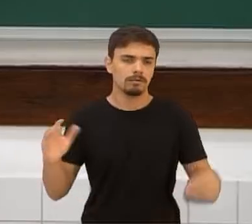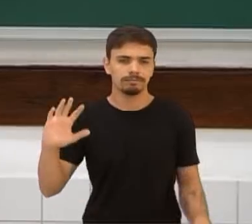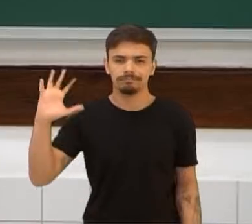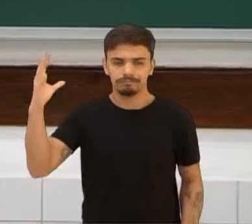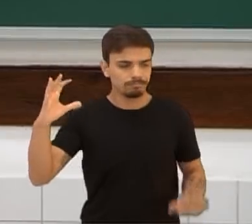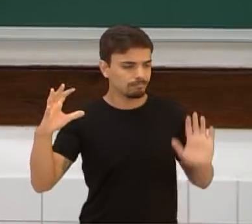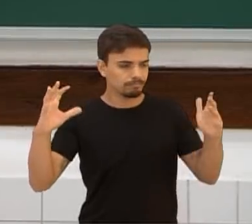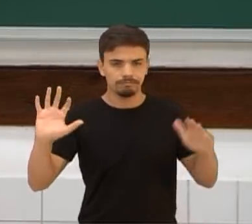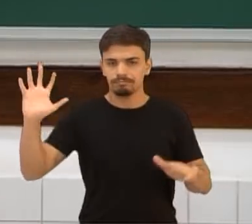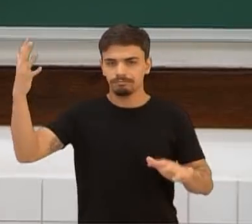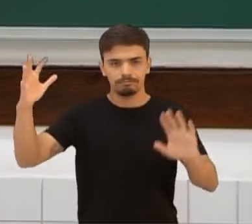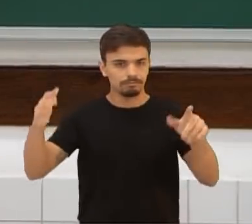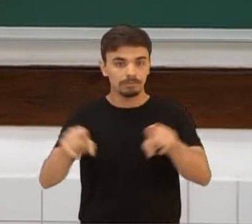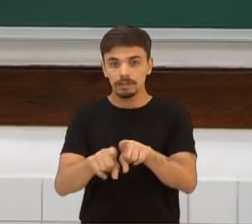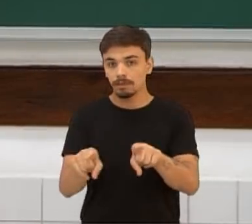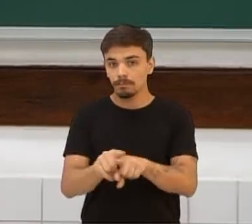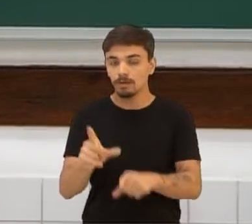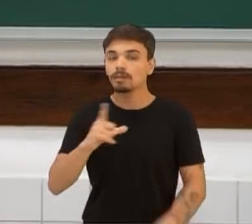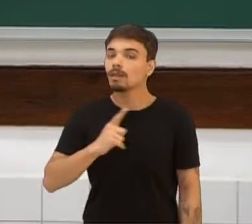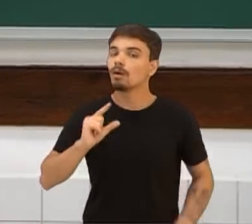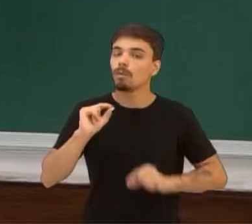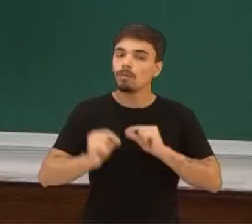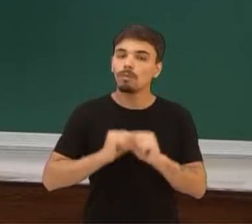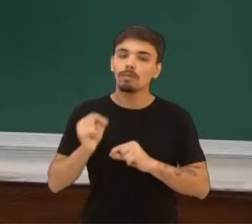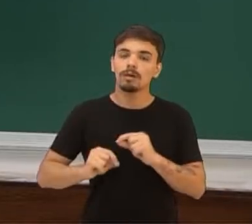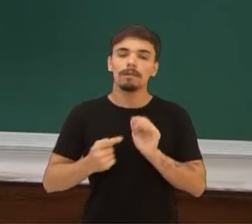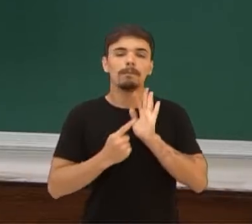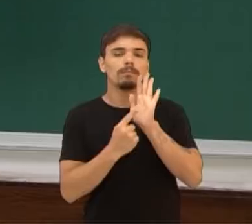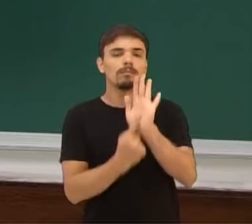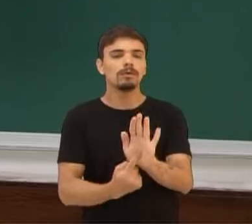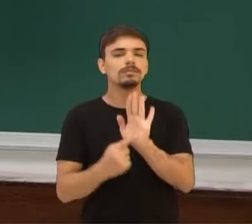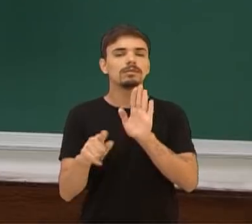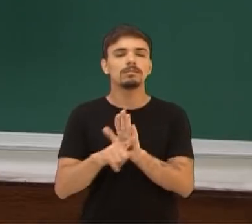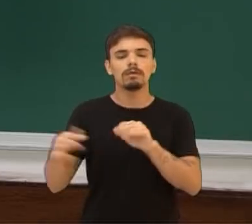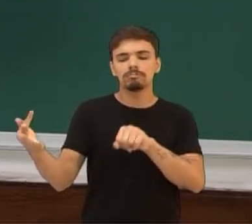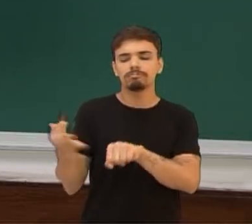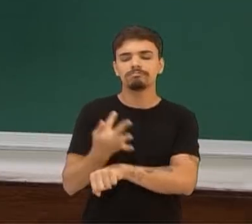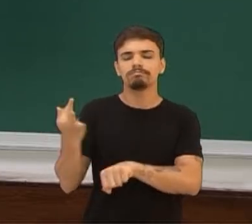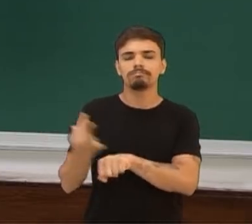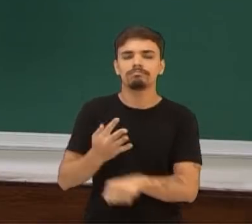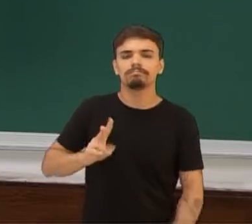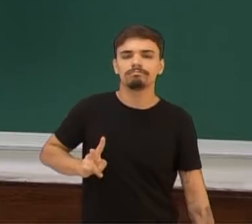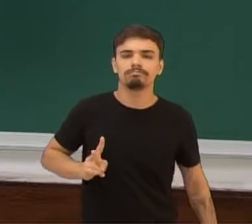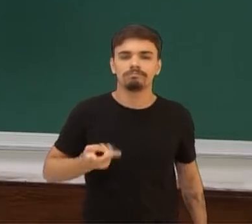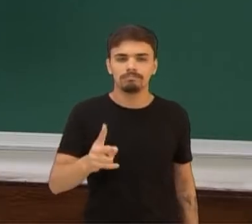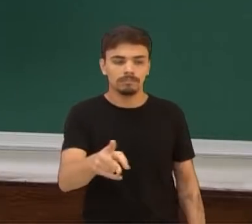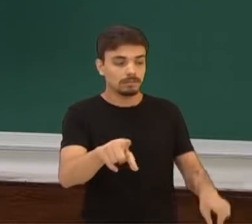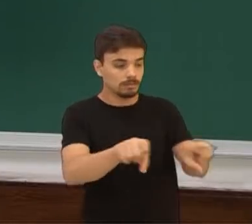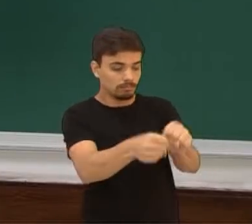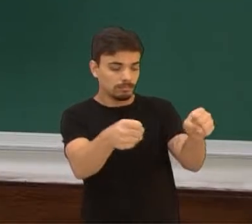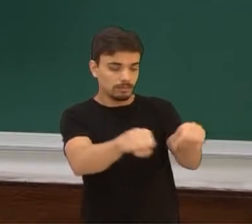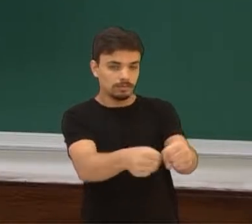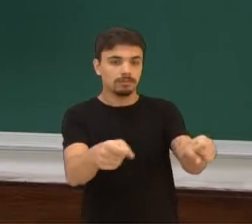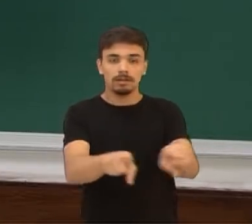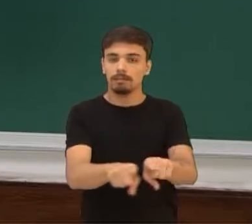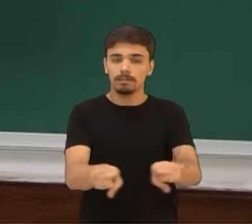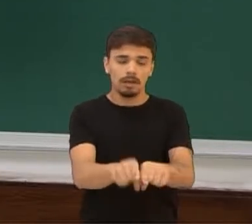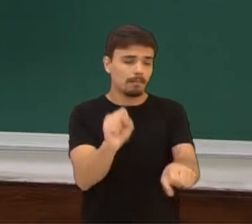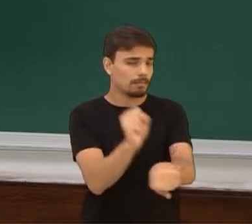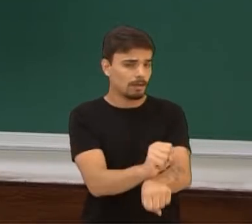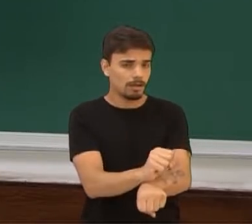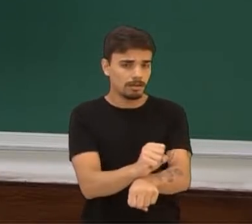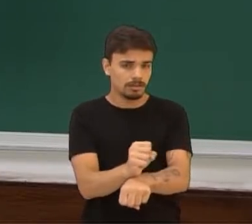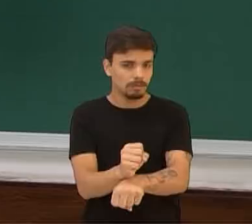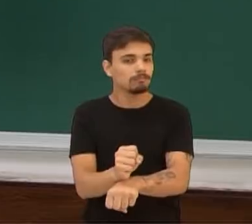fatos históricos. E ele vai acabar apresentando permanências e rupturas. Ou seja, ao longo